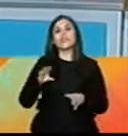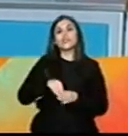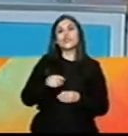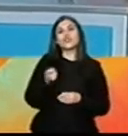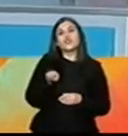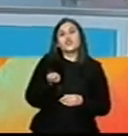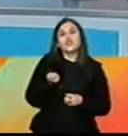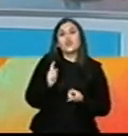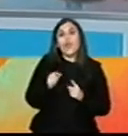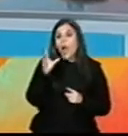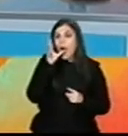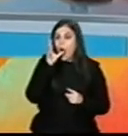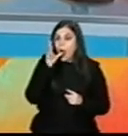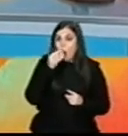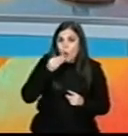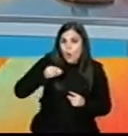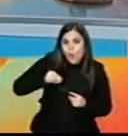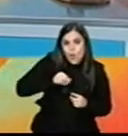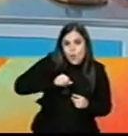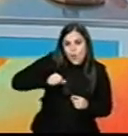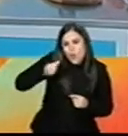com um bocadinho de água. Um bocadinho de água.